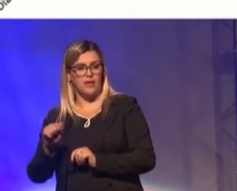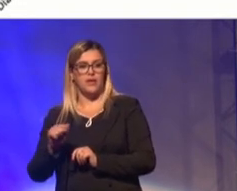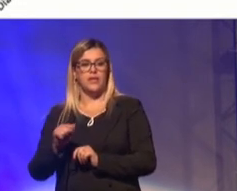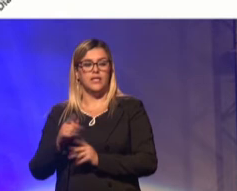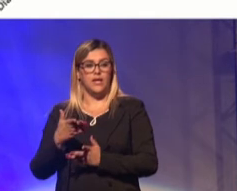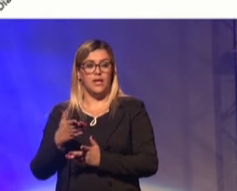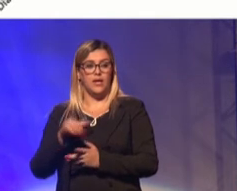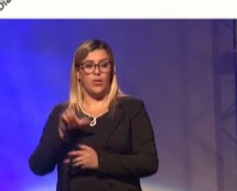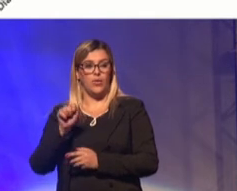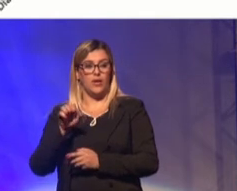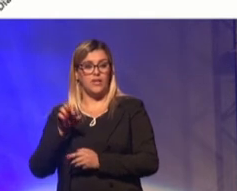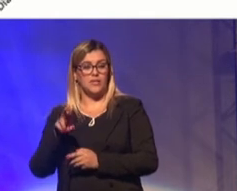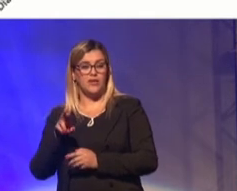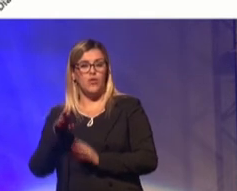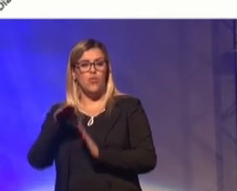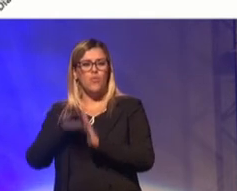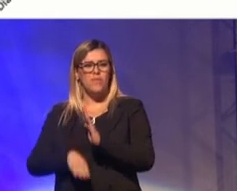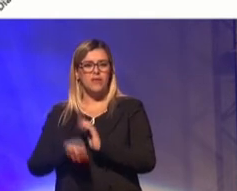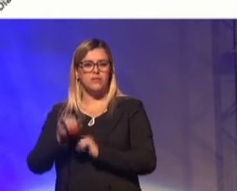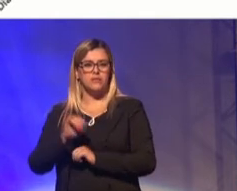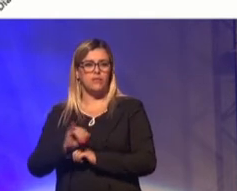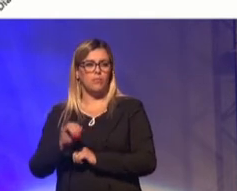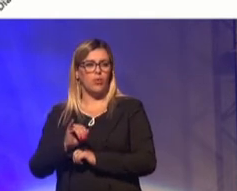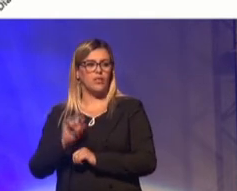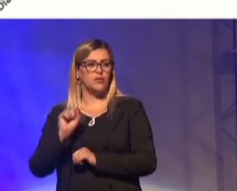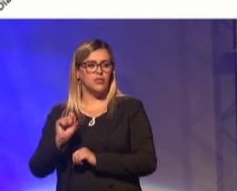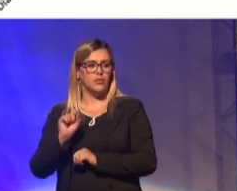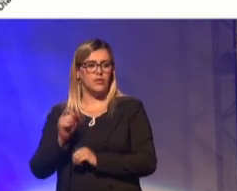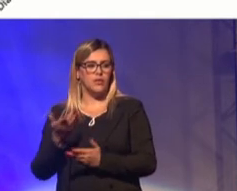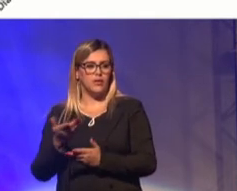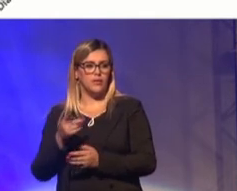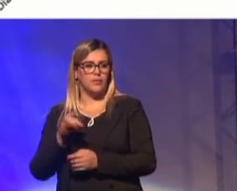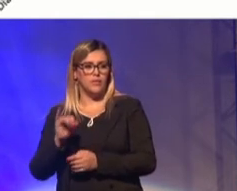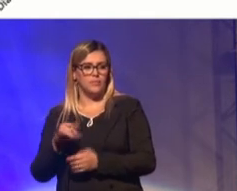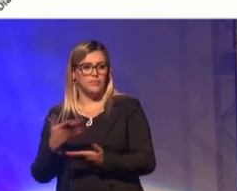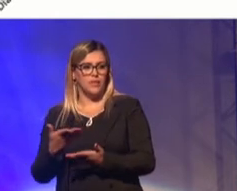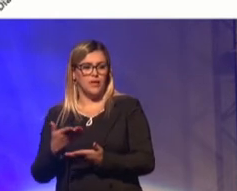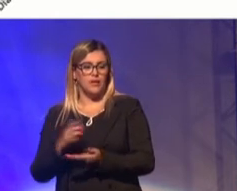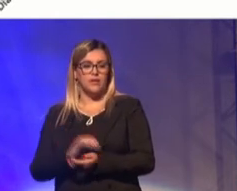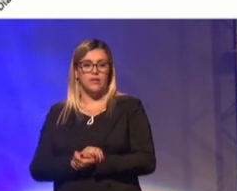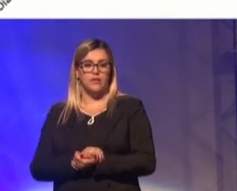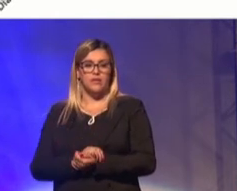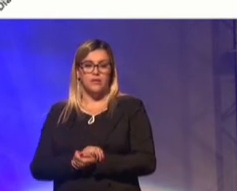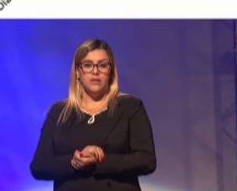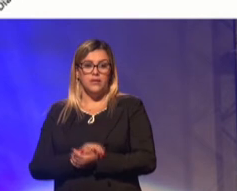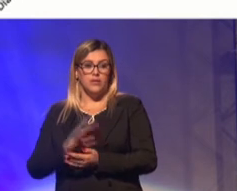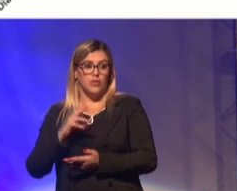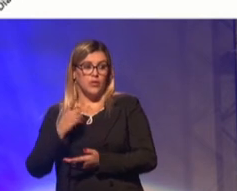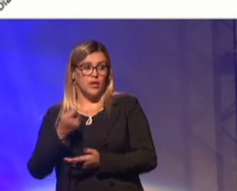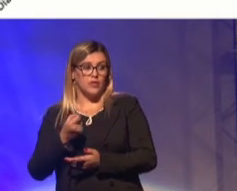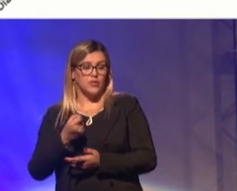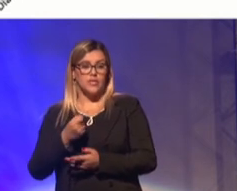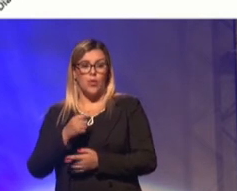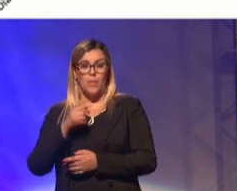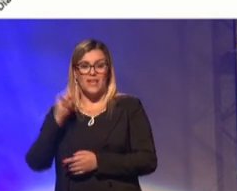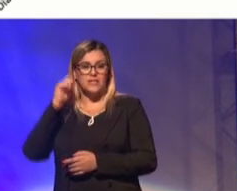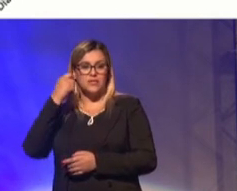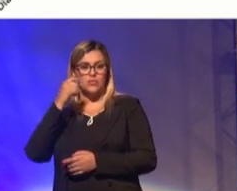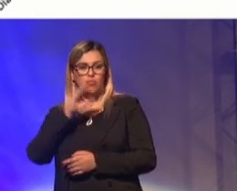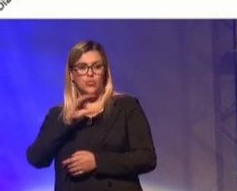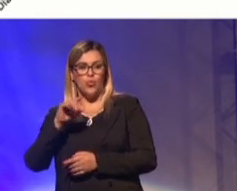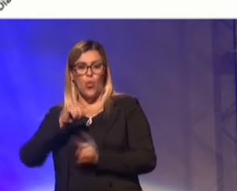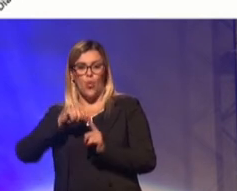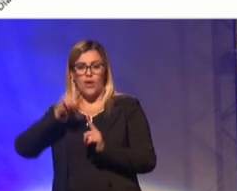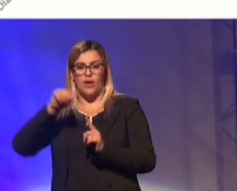frio, né, e o menos importante aqui é a diatermia, então, ondas curtas. Né, essa marca mais escura, aí, esse gráfico